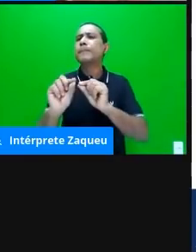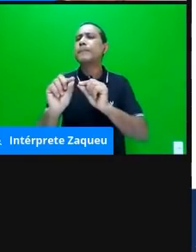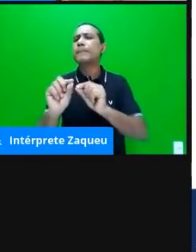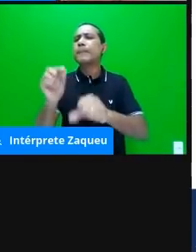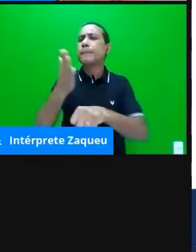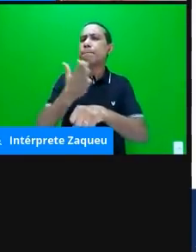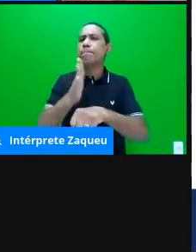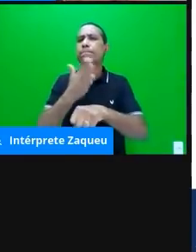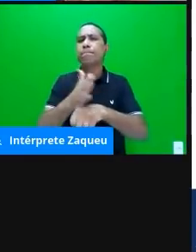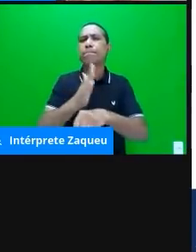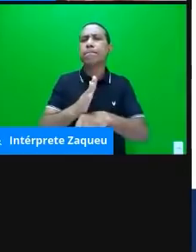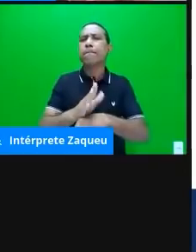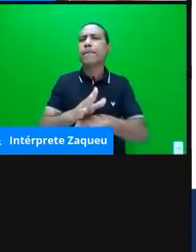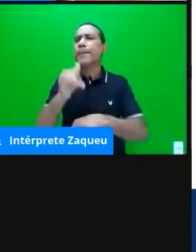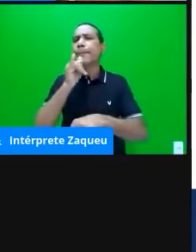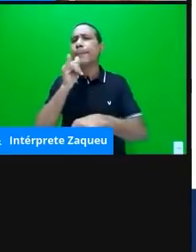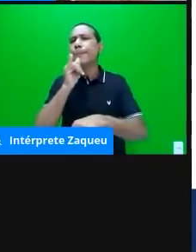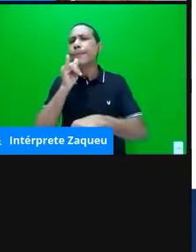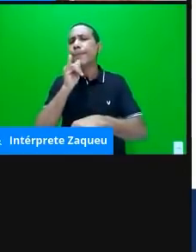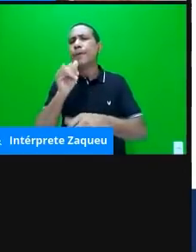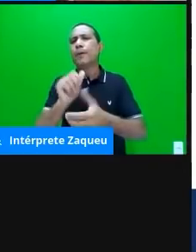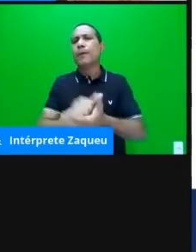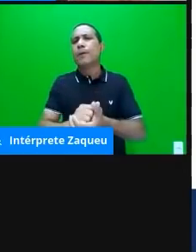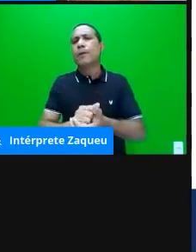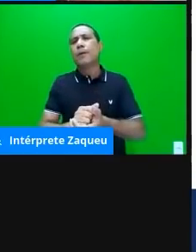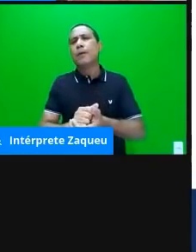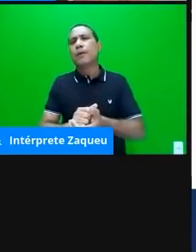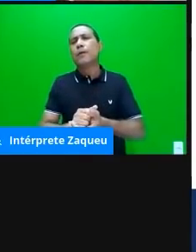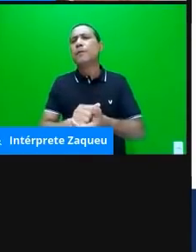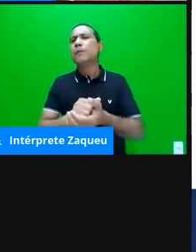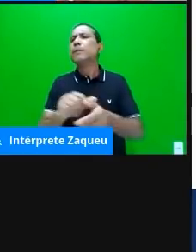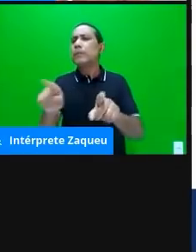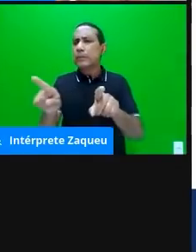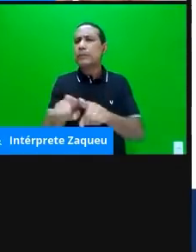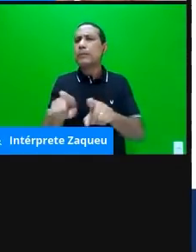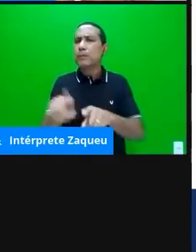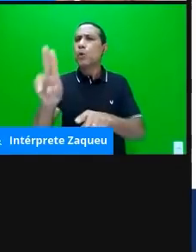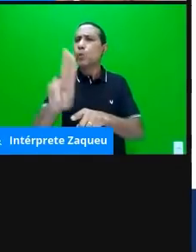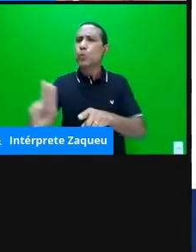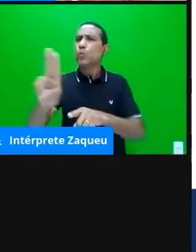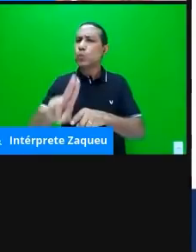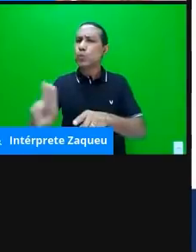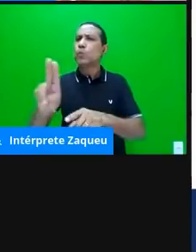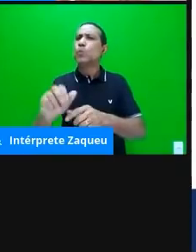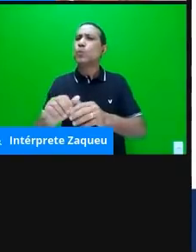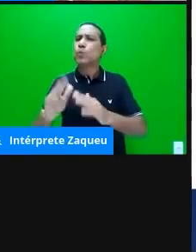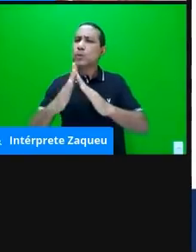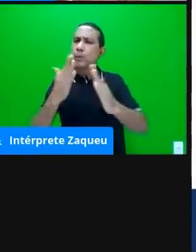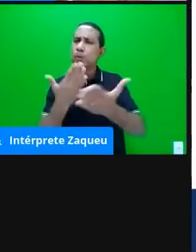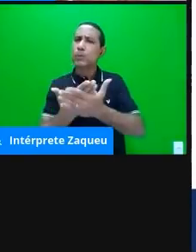que nós podemos até citar algumas. E faz parte da escola usar o